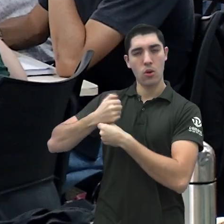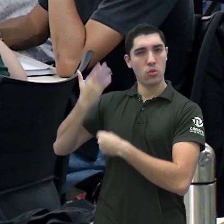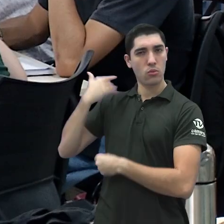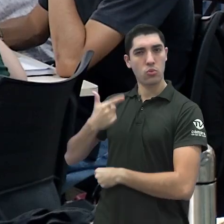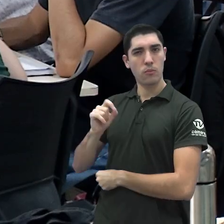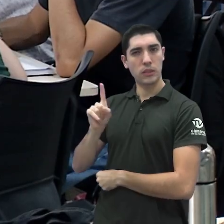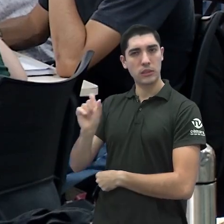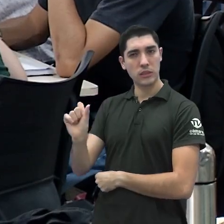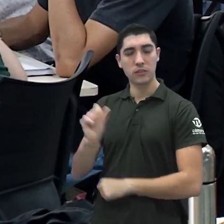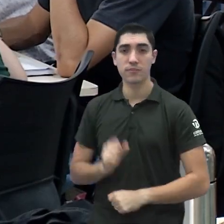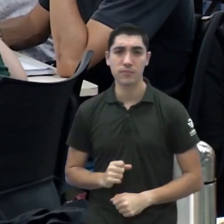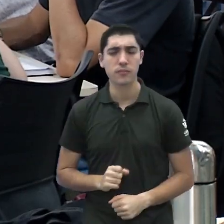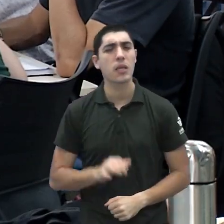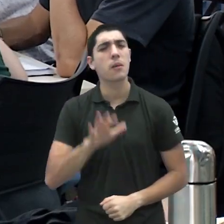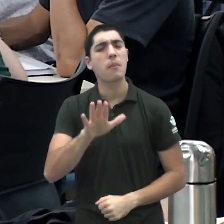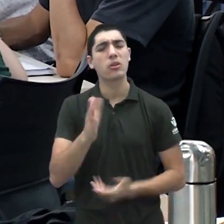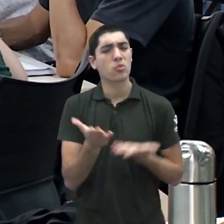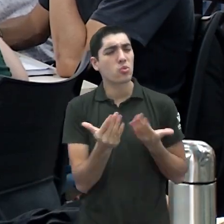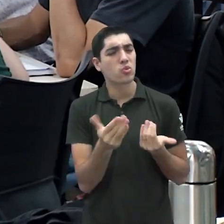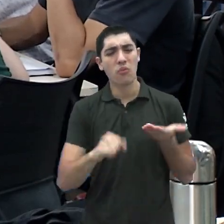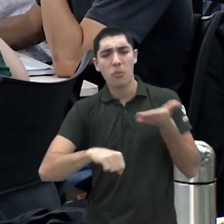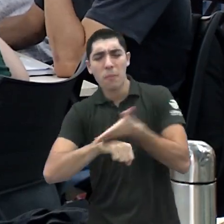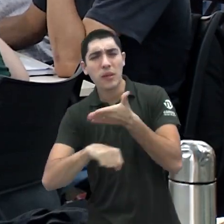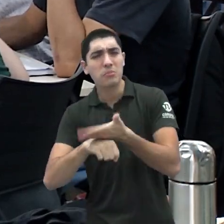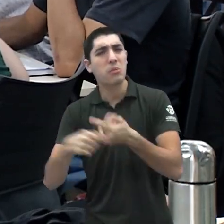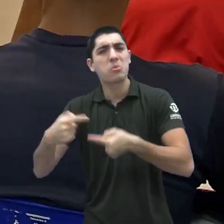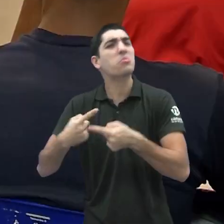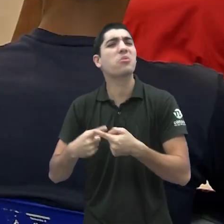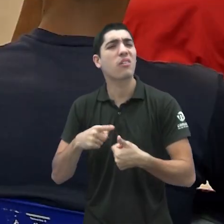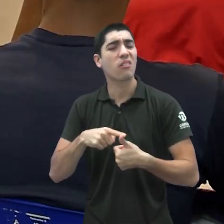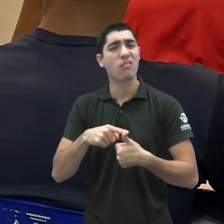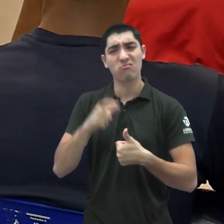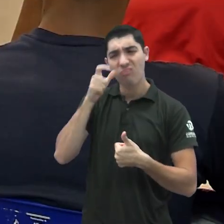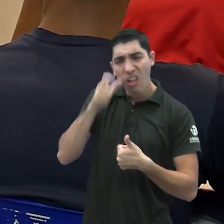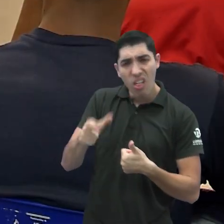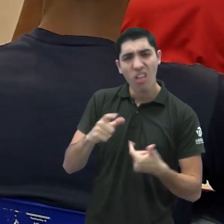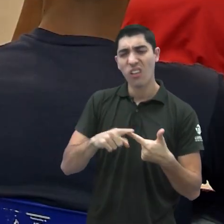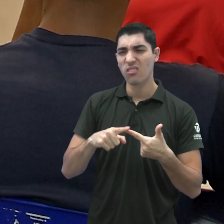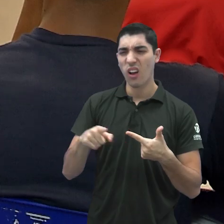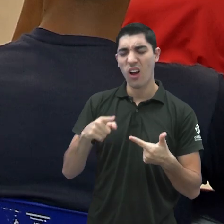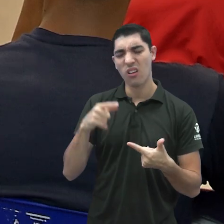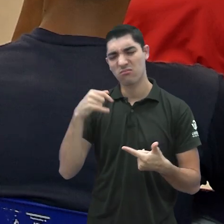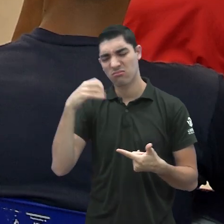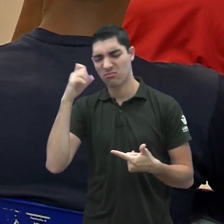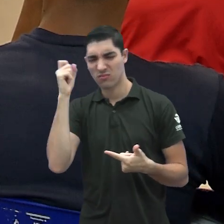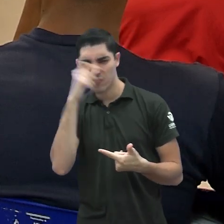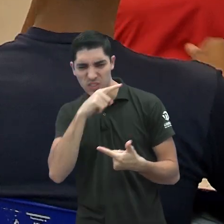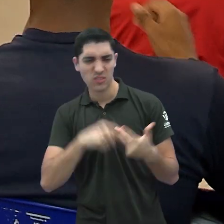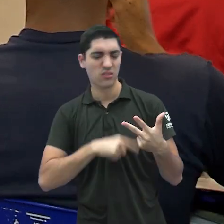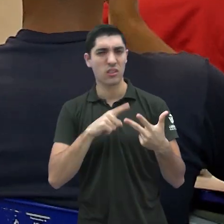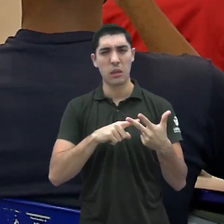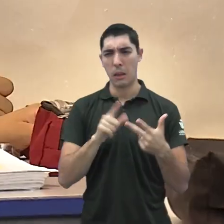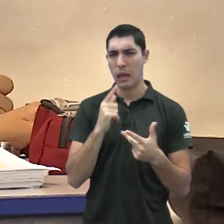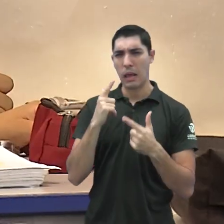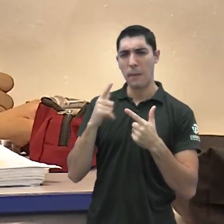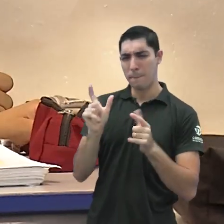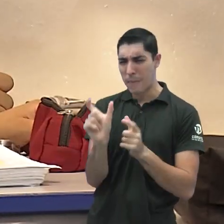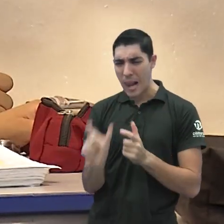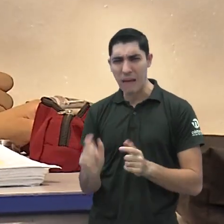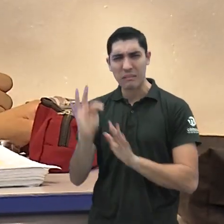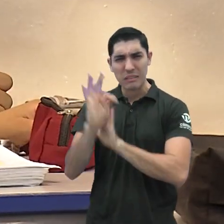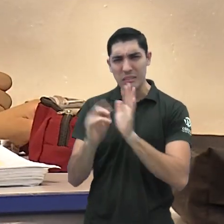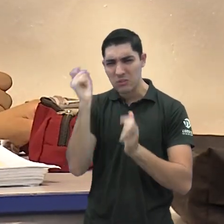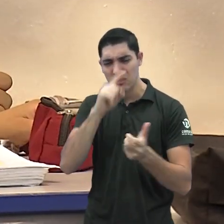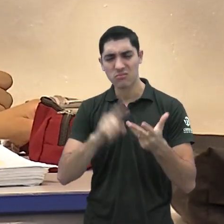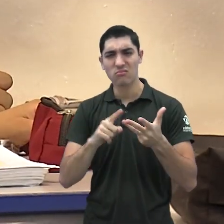2016. Mas por que os jovens estão tão distantes da política? Falta de interesse? Desilusão? Linguagem difícil? Falta